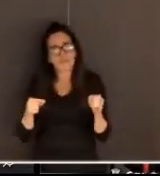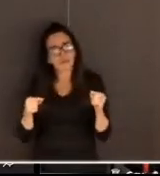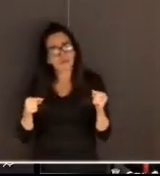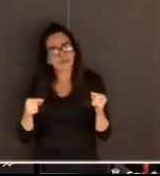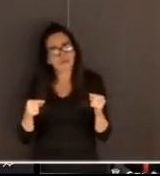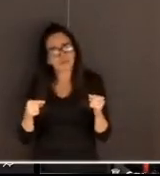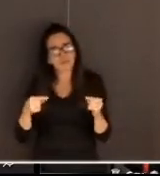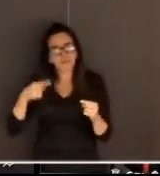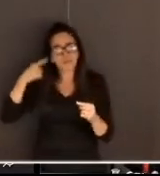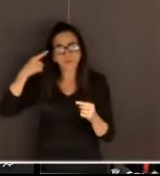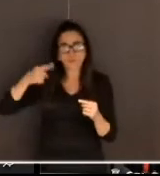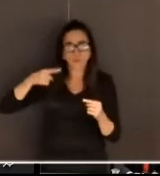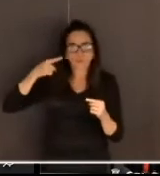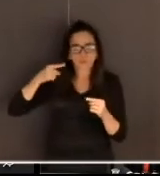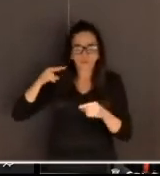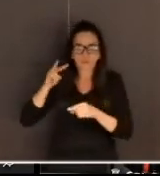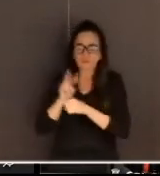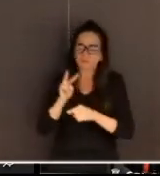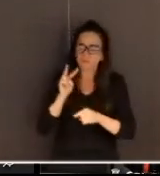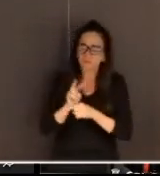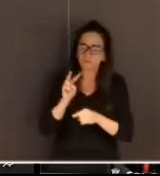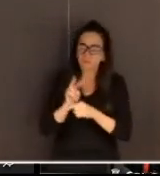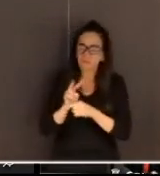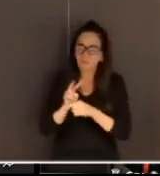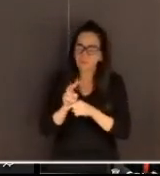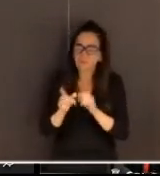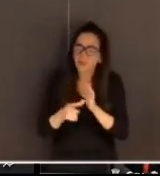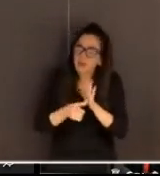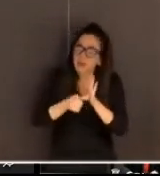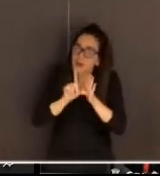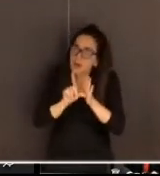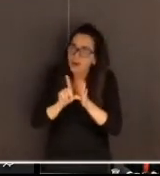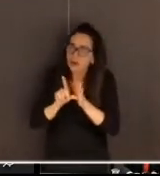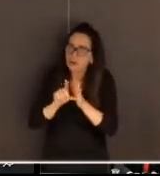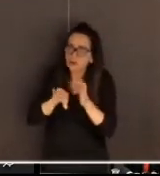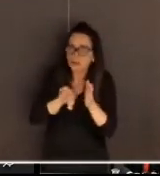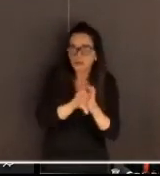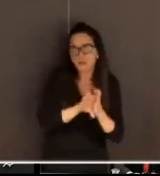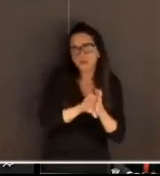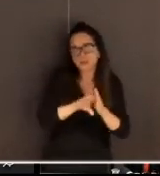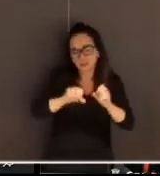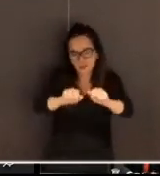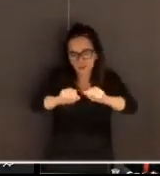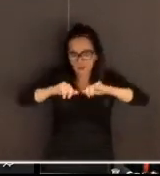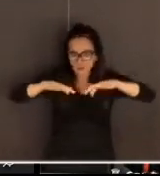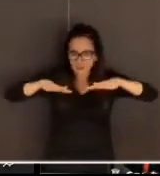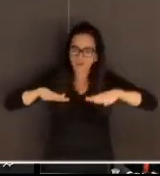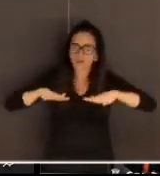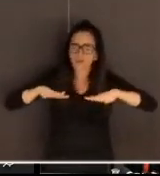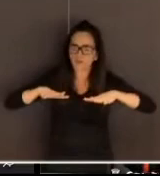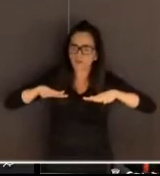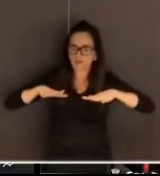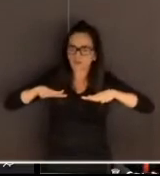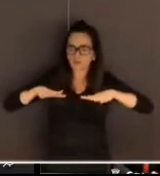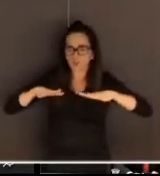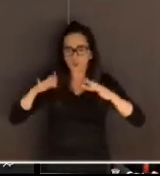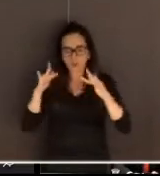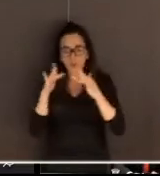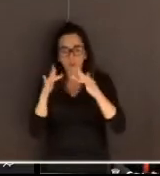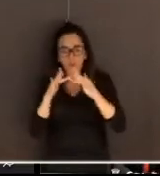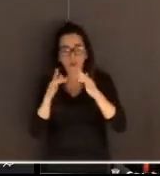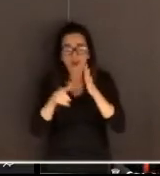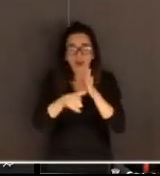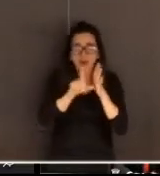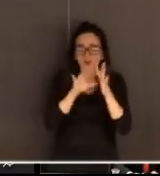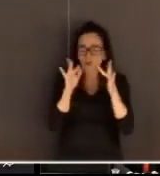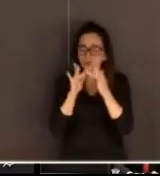à defesa postular isto antes que alegue eventual prejuízo pelo contato entre os jurados e o réu com